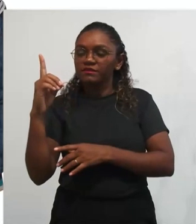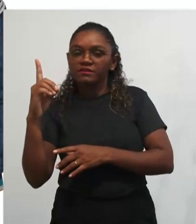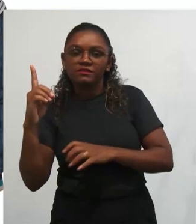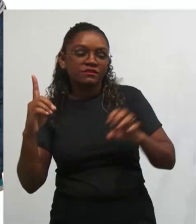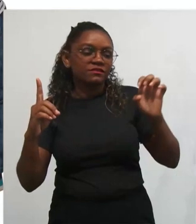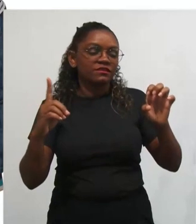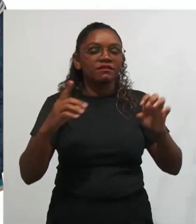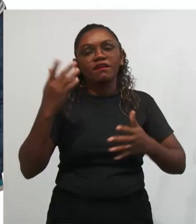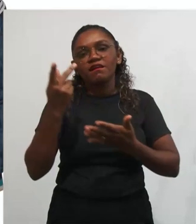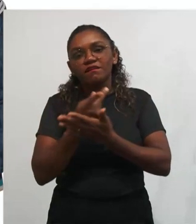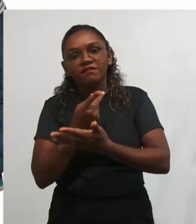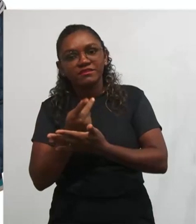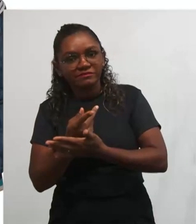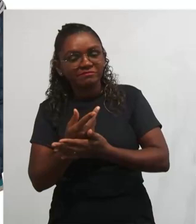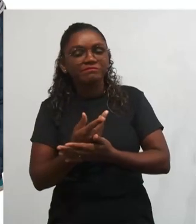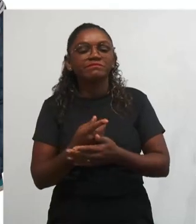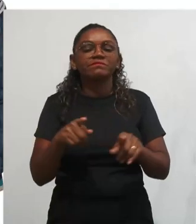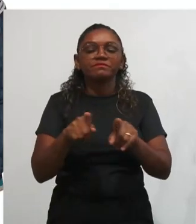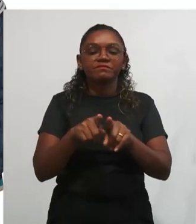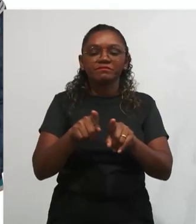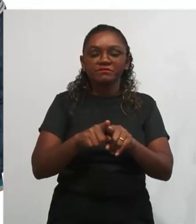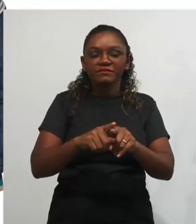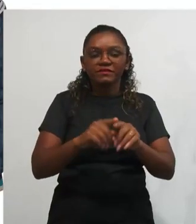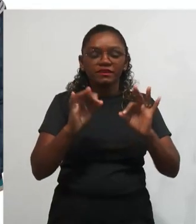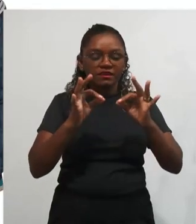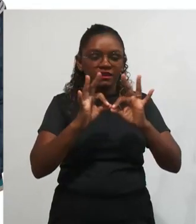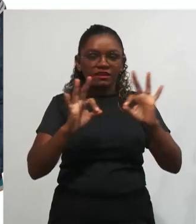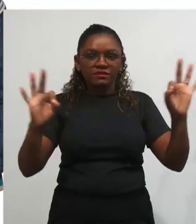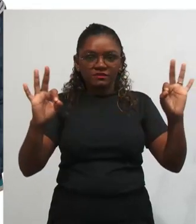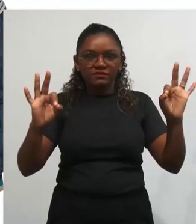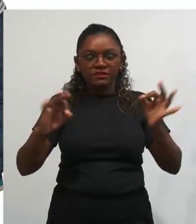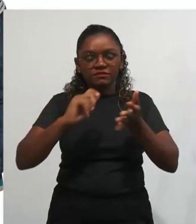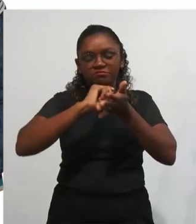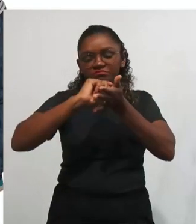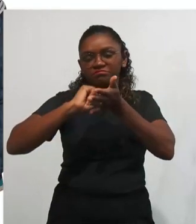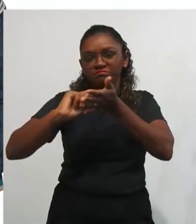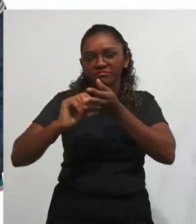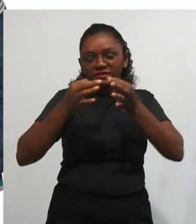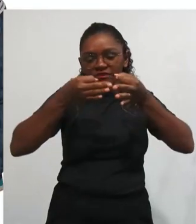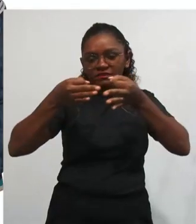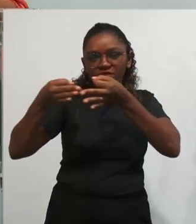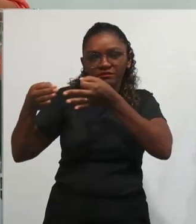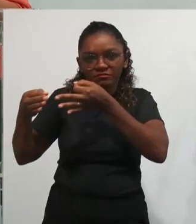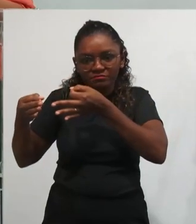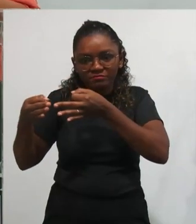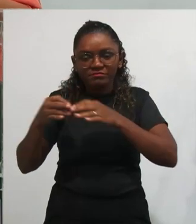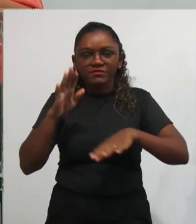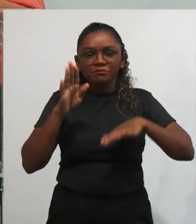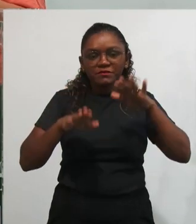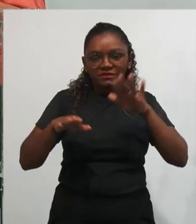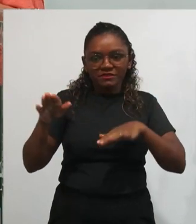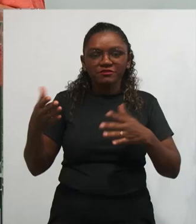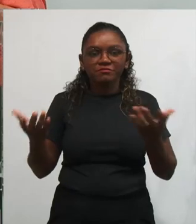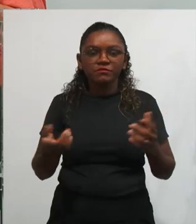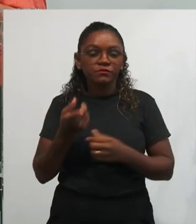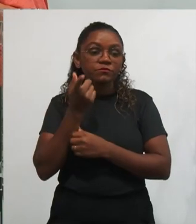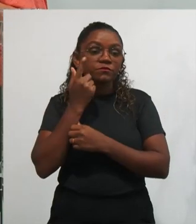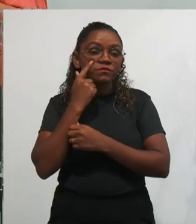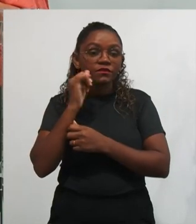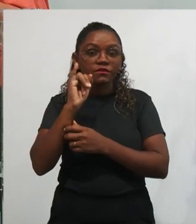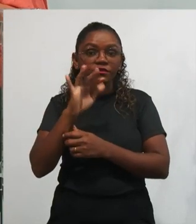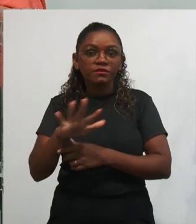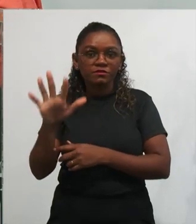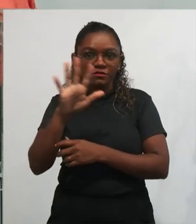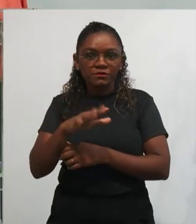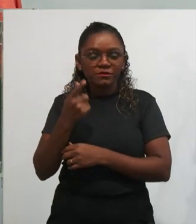atenção dificuldade em manter a escrita em linha reta tá então o aluno ele sai daquela daquele tracejado vamos dar uma olhadinha